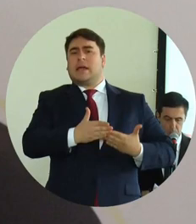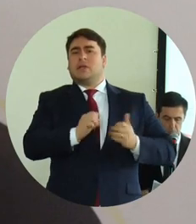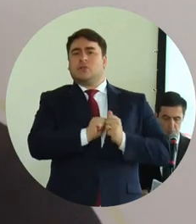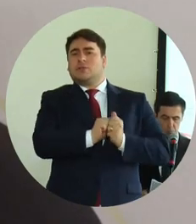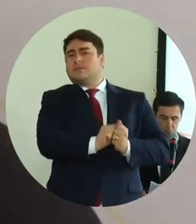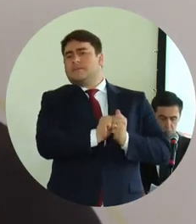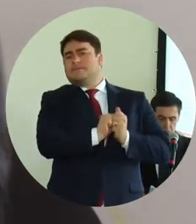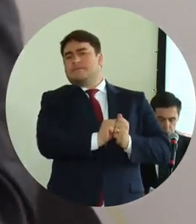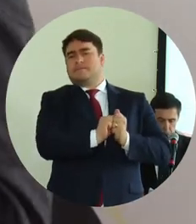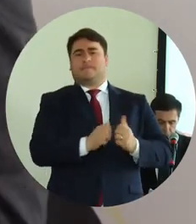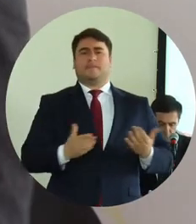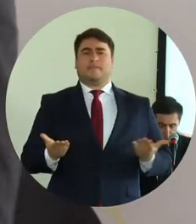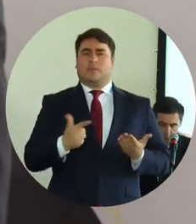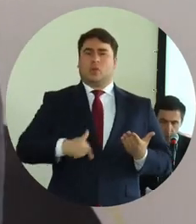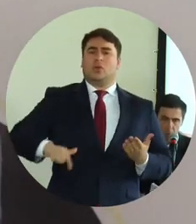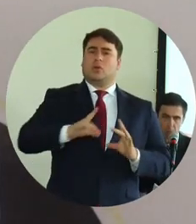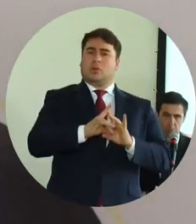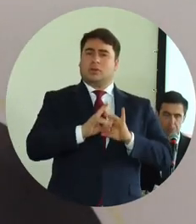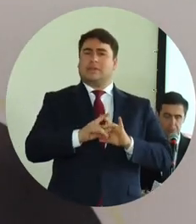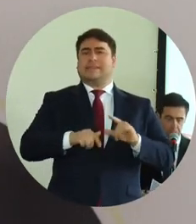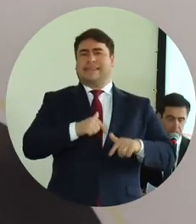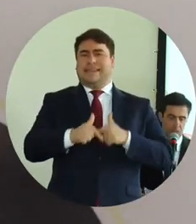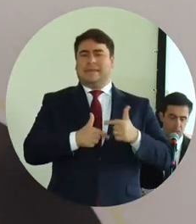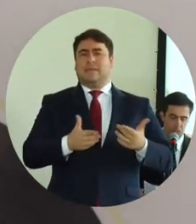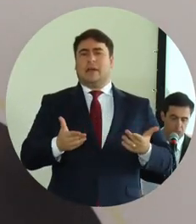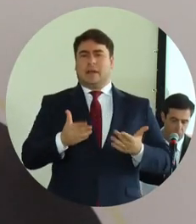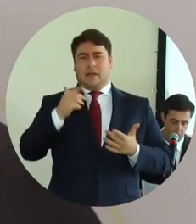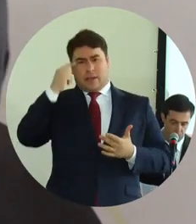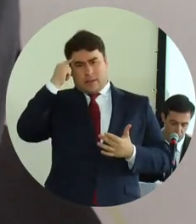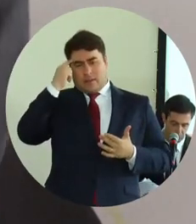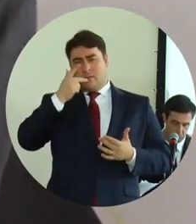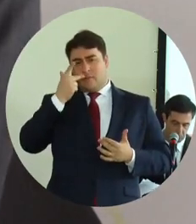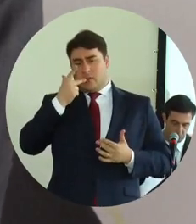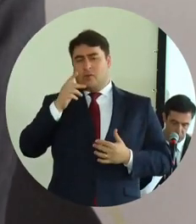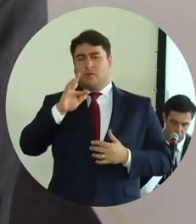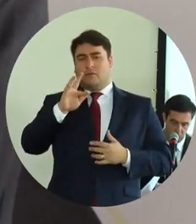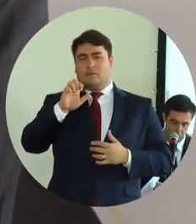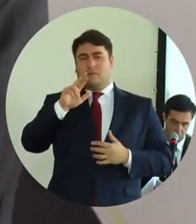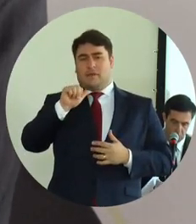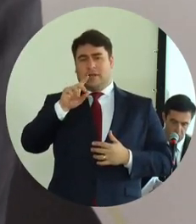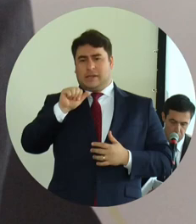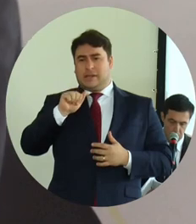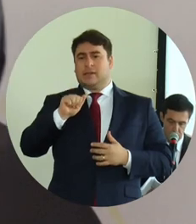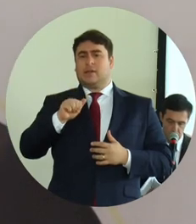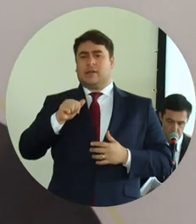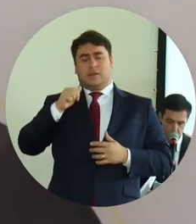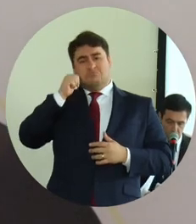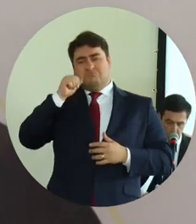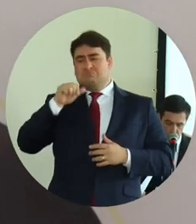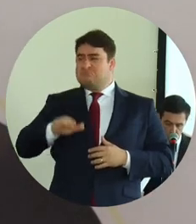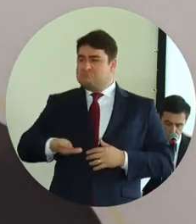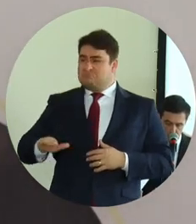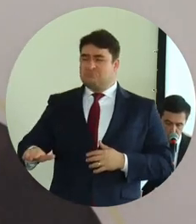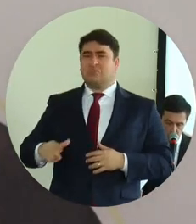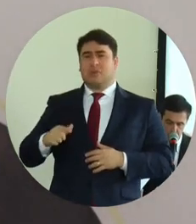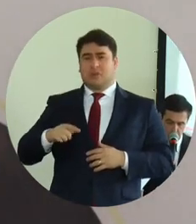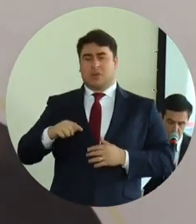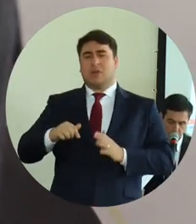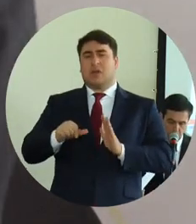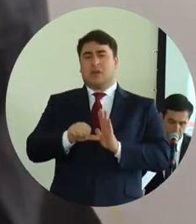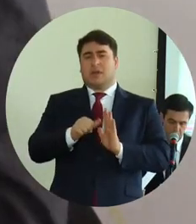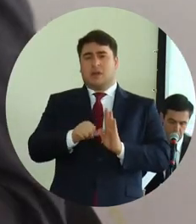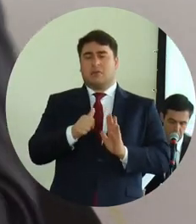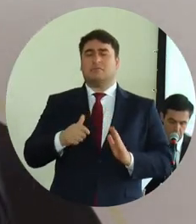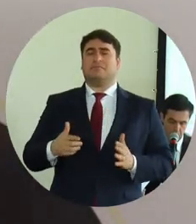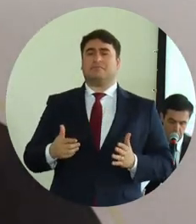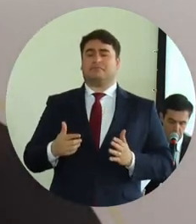juntos. Eu termino, Lina Mara, já que você lembrou da Fernanda Gimenez, que é uma menina com síndrome de Down